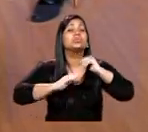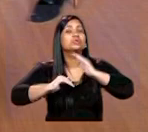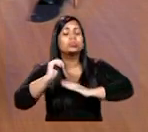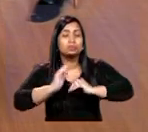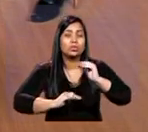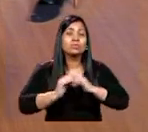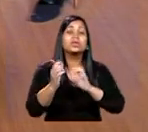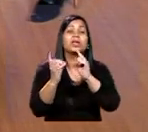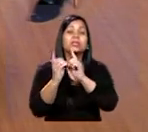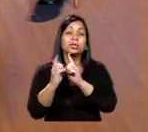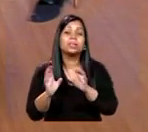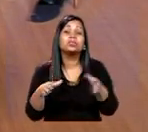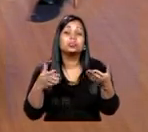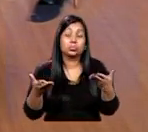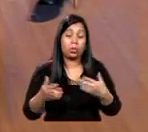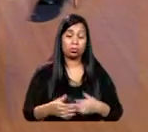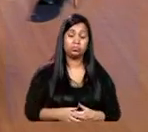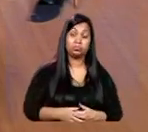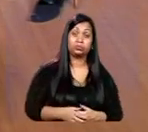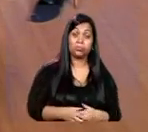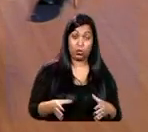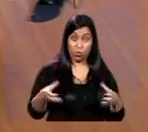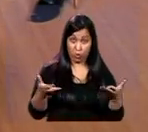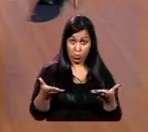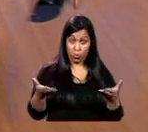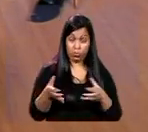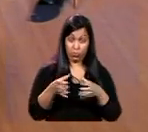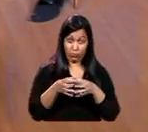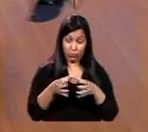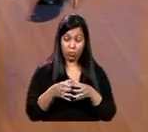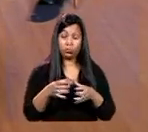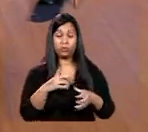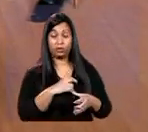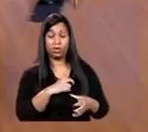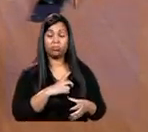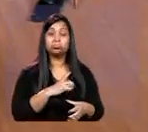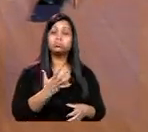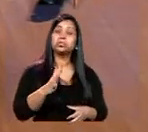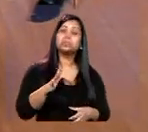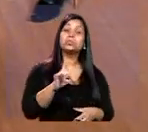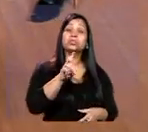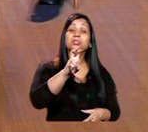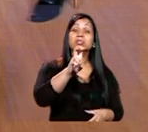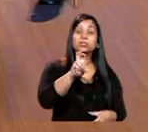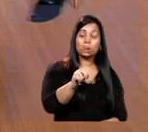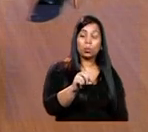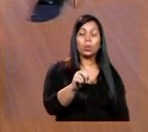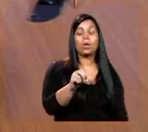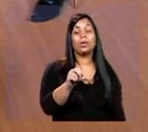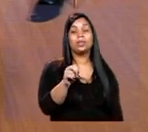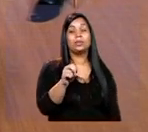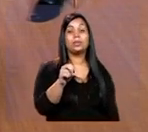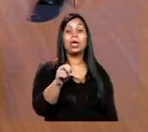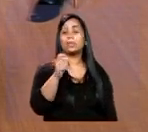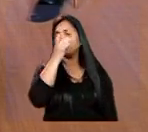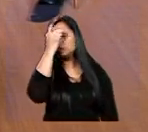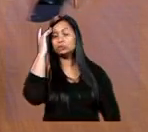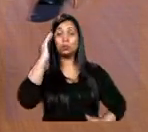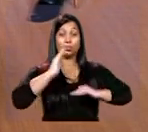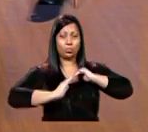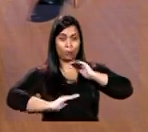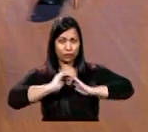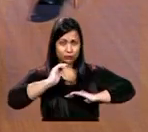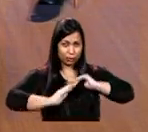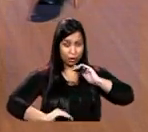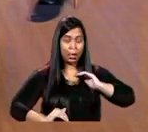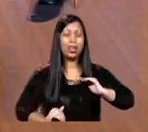profissionais que atendem? Bom, a equipe hoje conta com aproximadamente 50 profissionais. Nossa, é uma